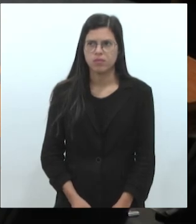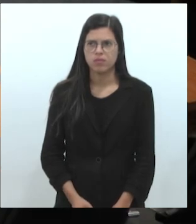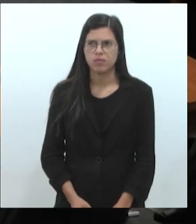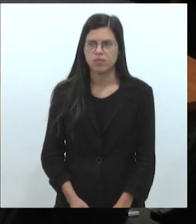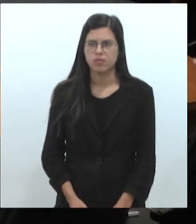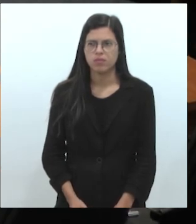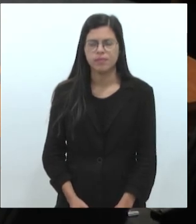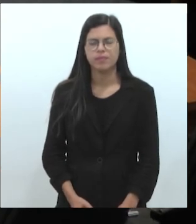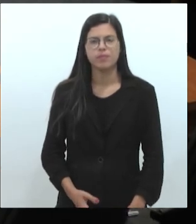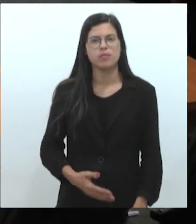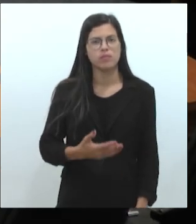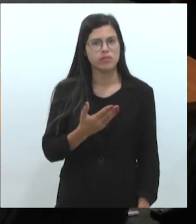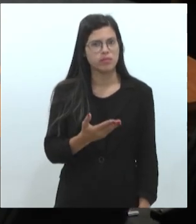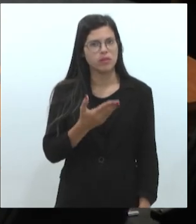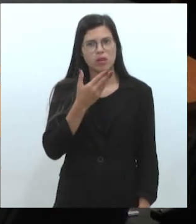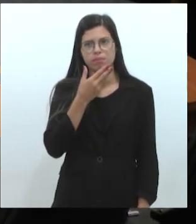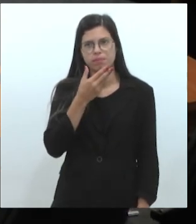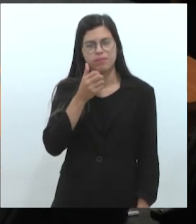Senhora presidente,